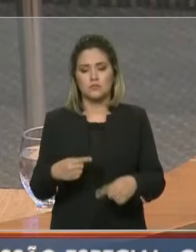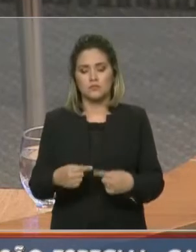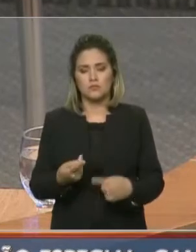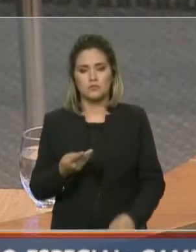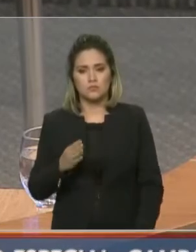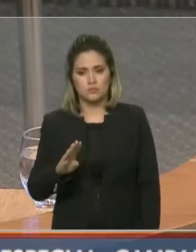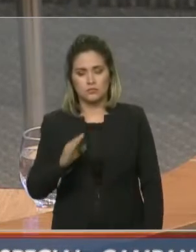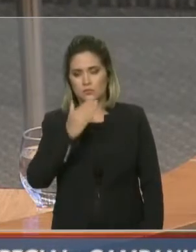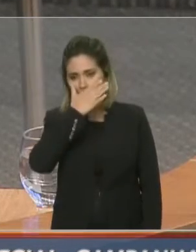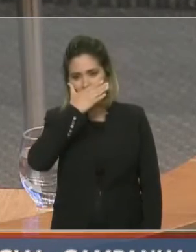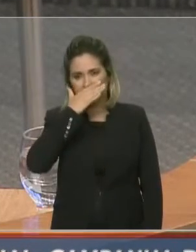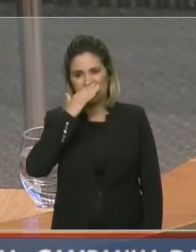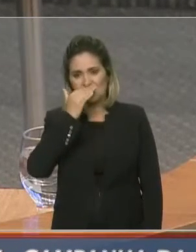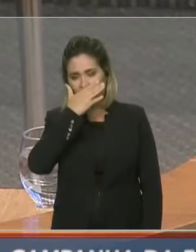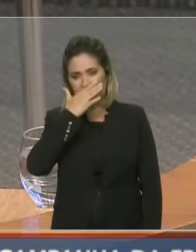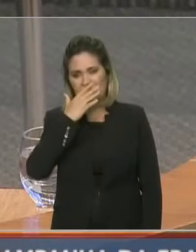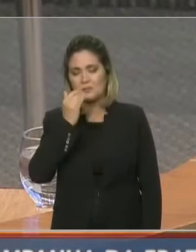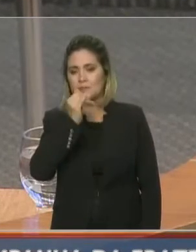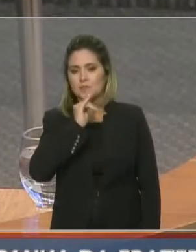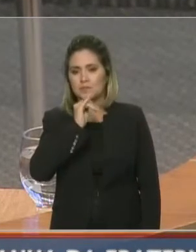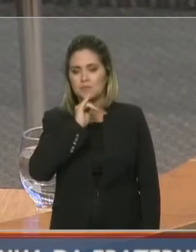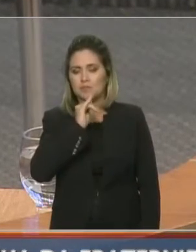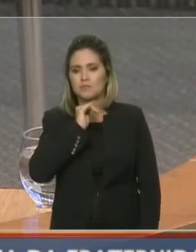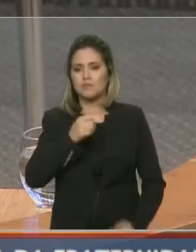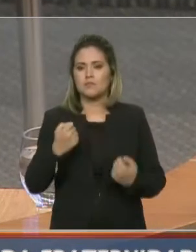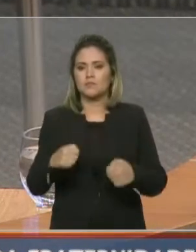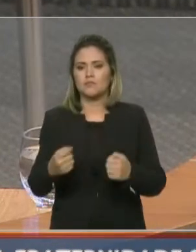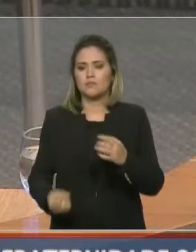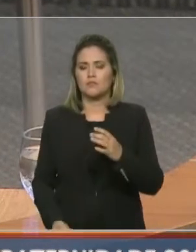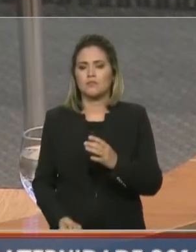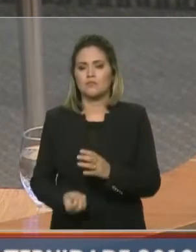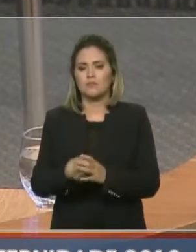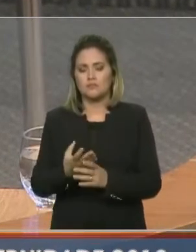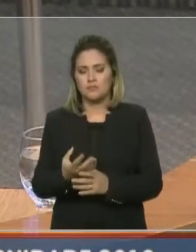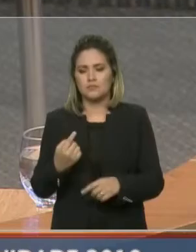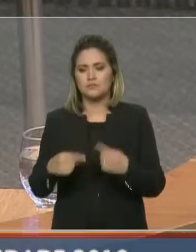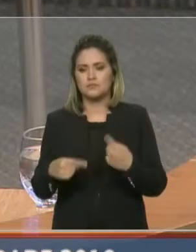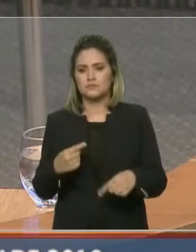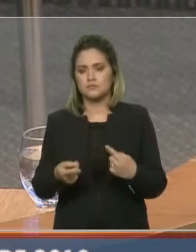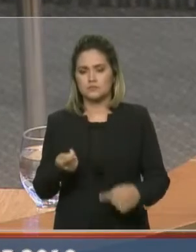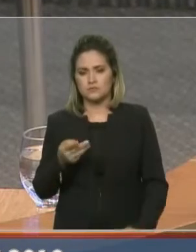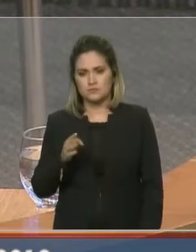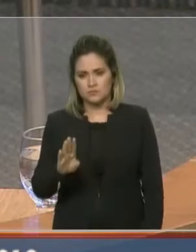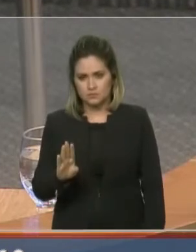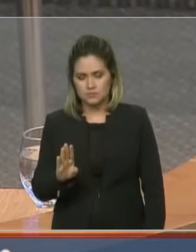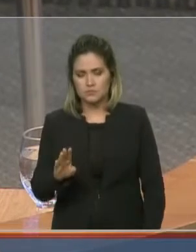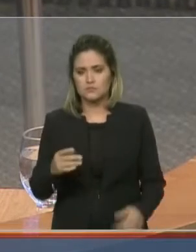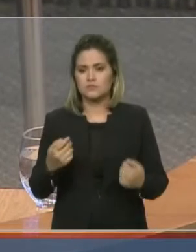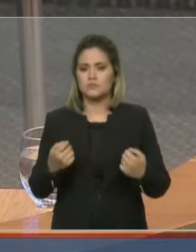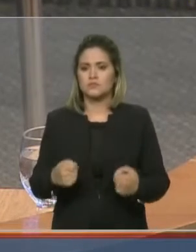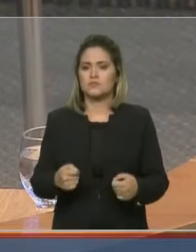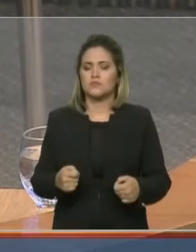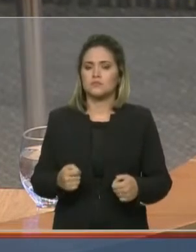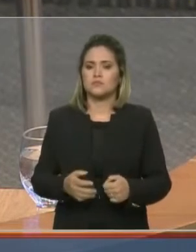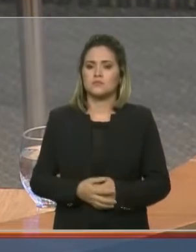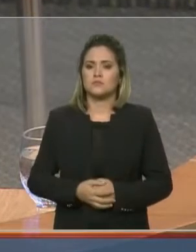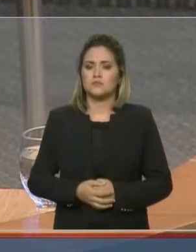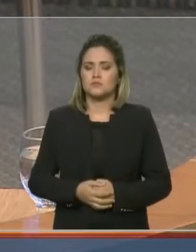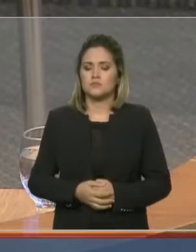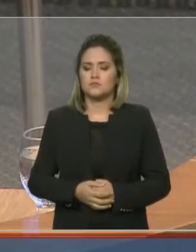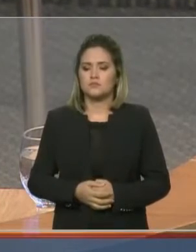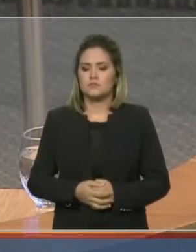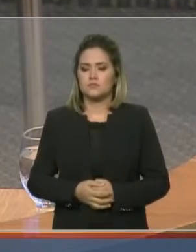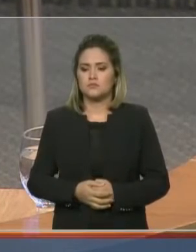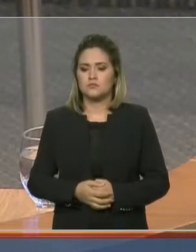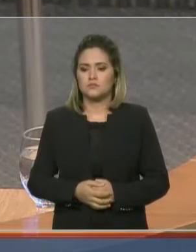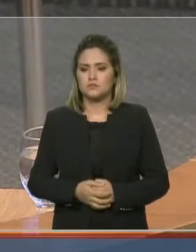exemplo, é necessário que sejam criadas e implementadas políticas públicas que despertem para uma cultura